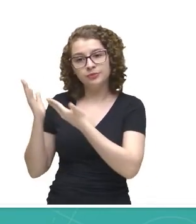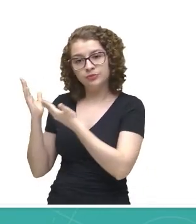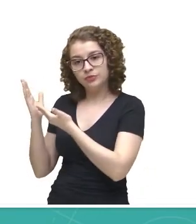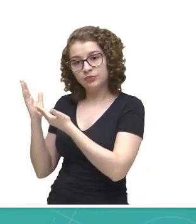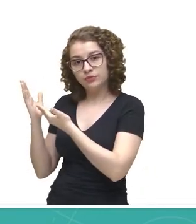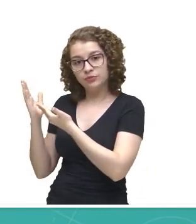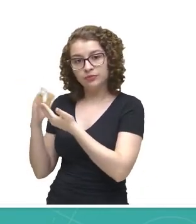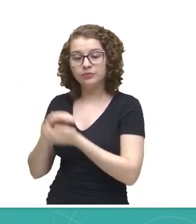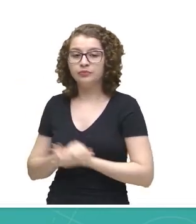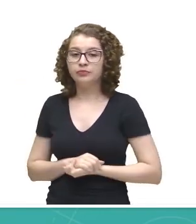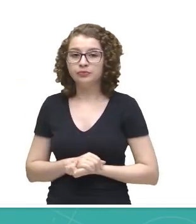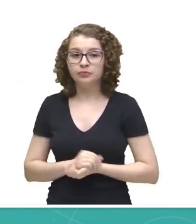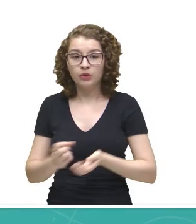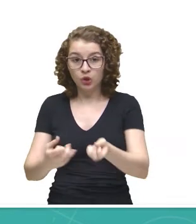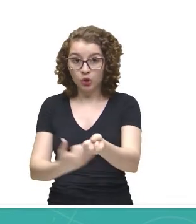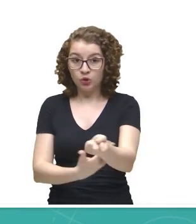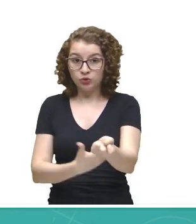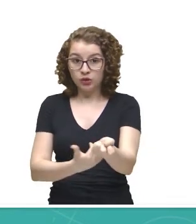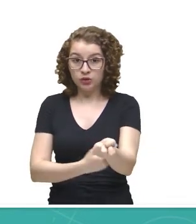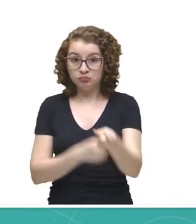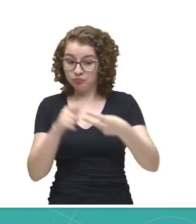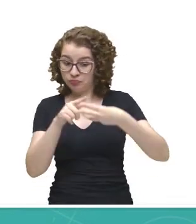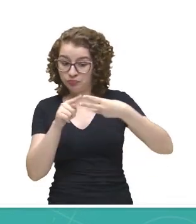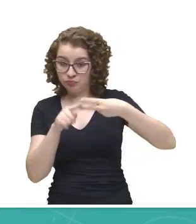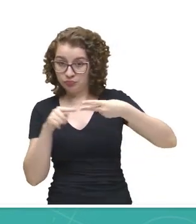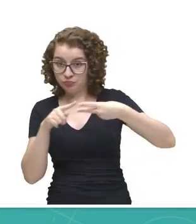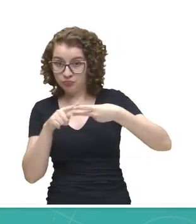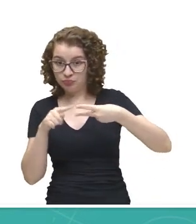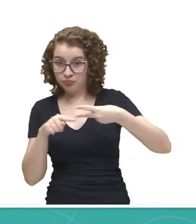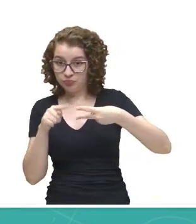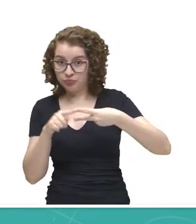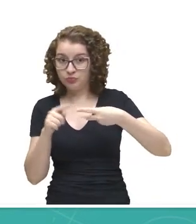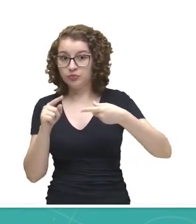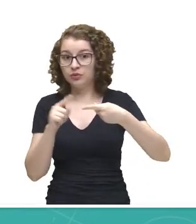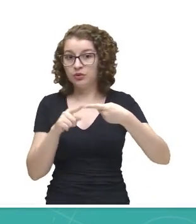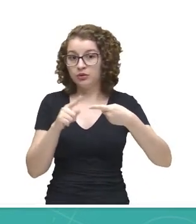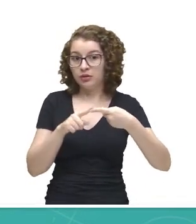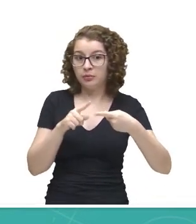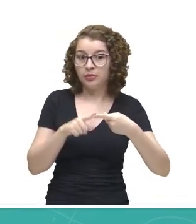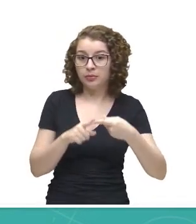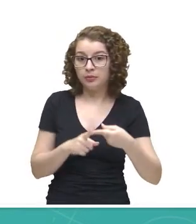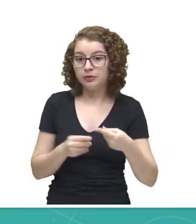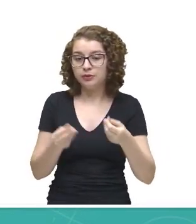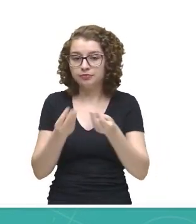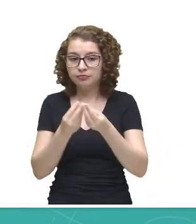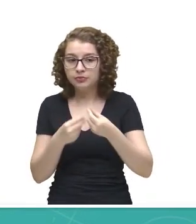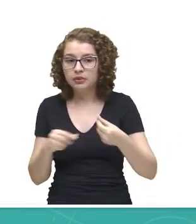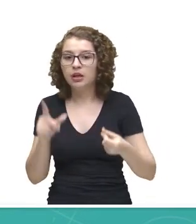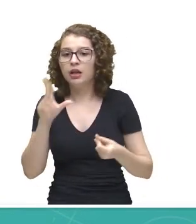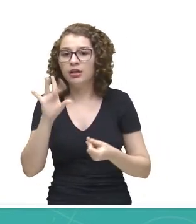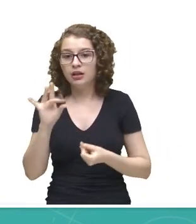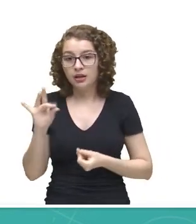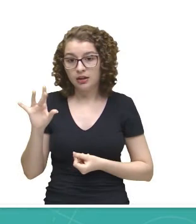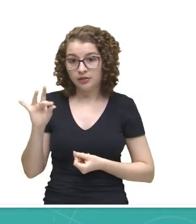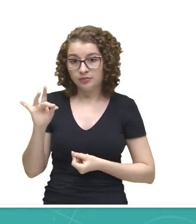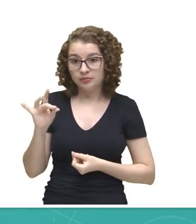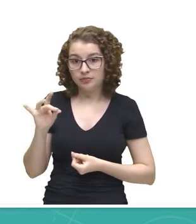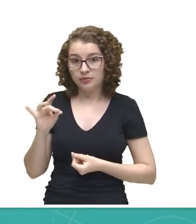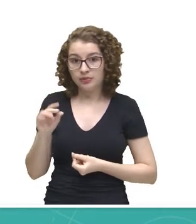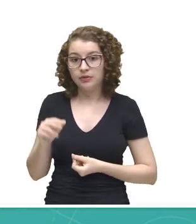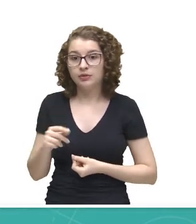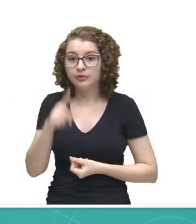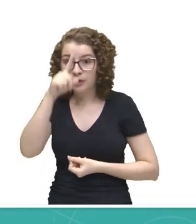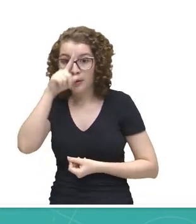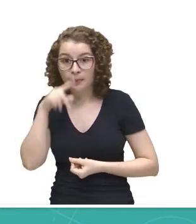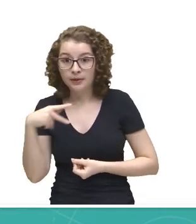o sangue é formado por duas partes. A parte líquida, que é chamado de plasma, e observem que o plasma,